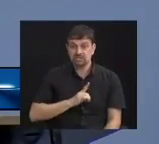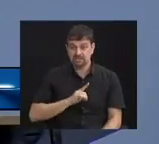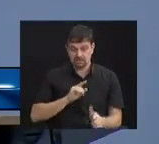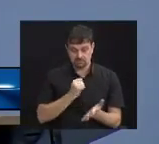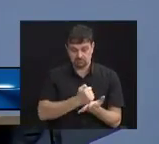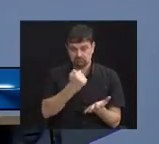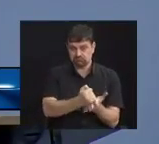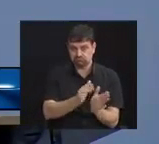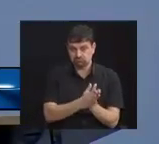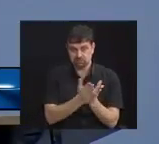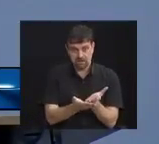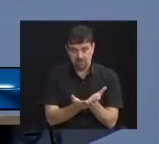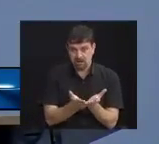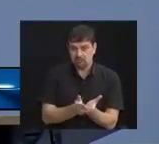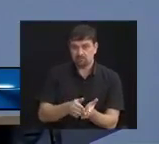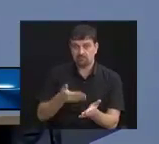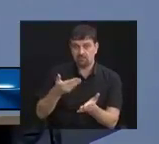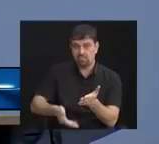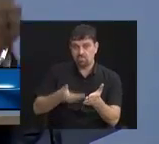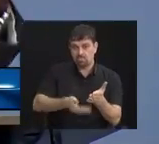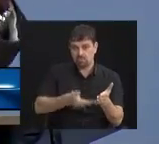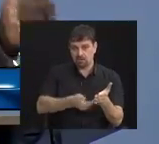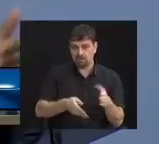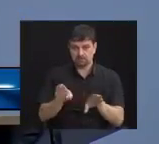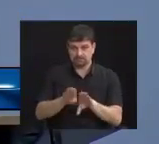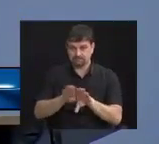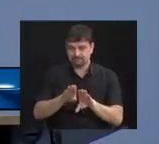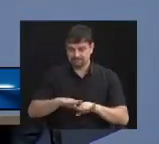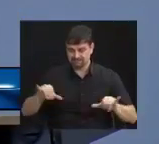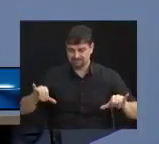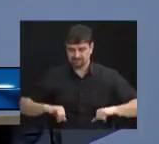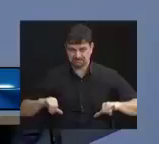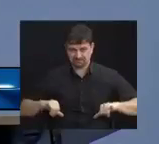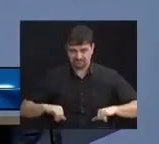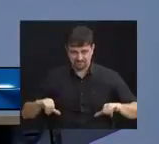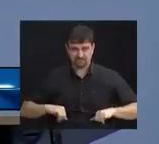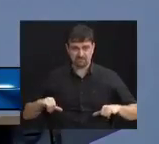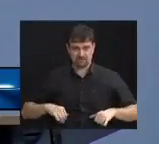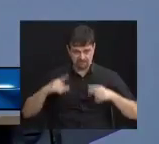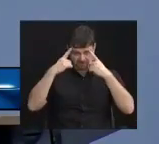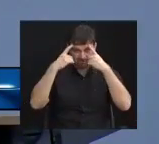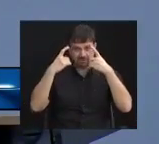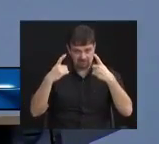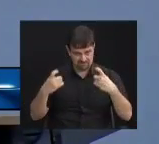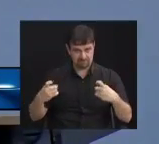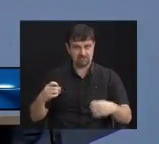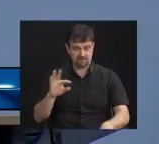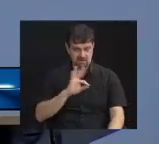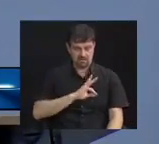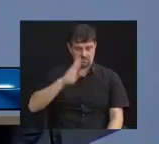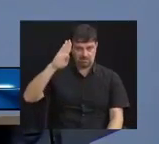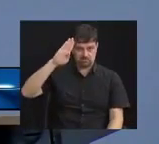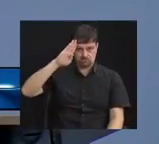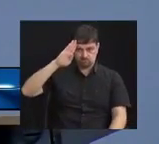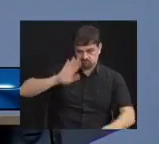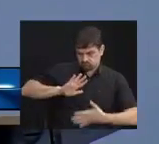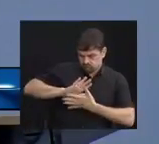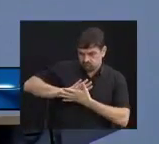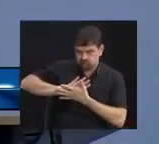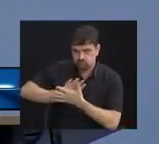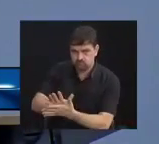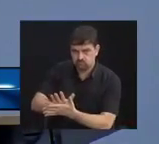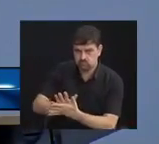trabalhistas e também sofrendo com a repressão violenta da Polícia Militar